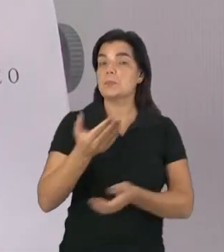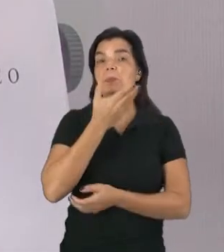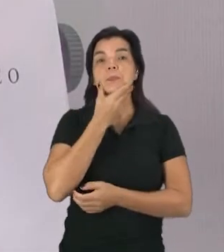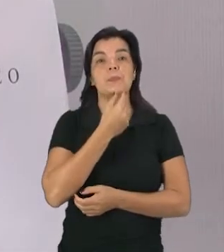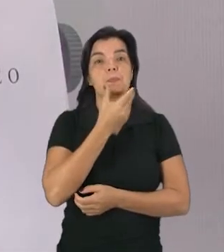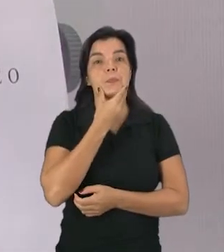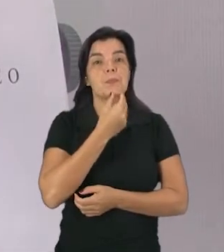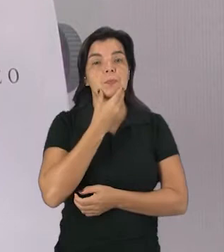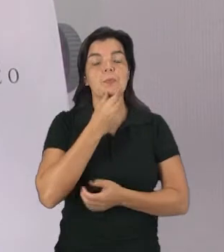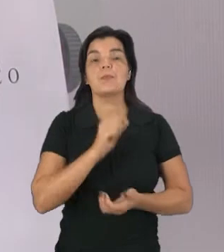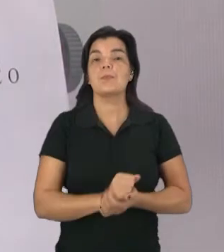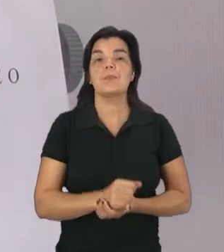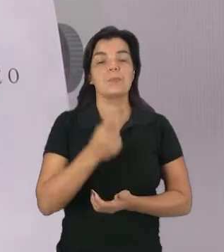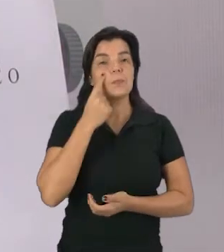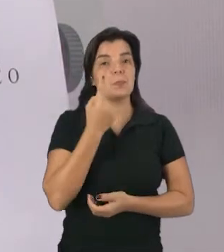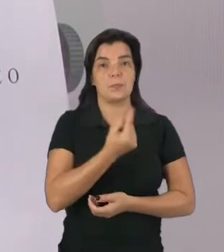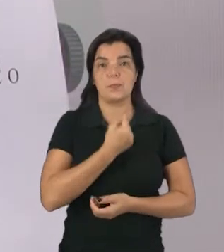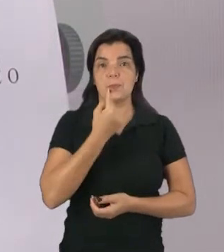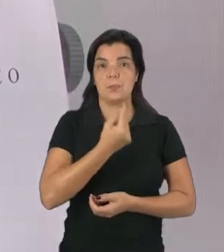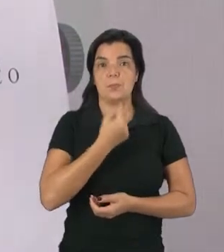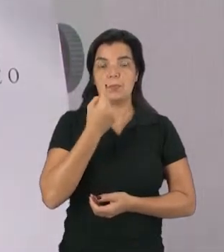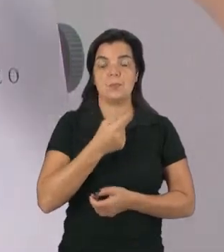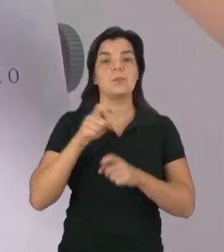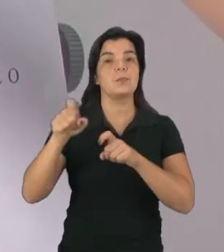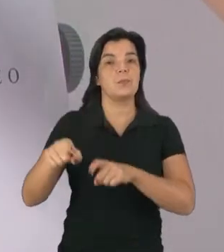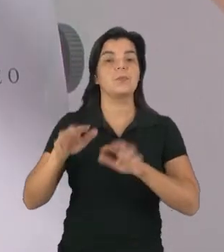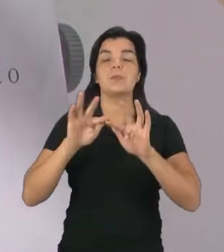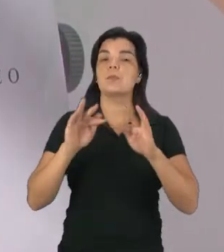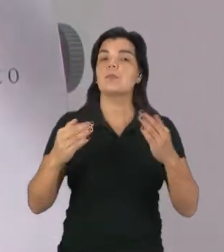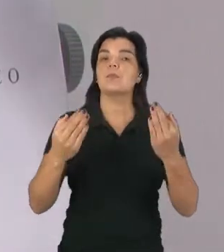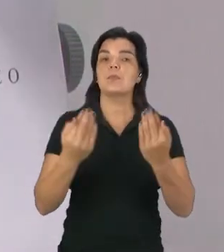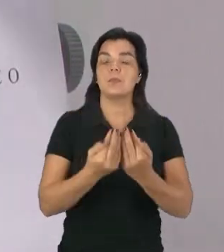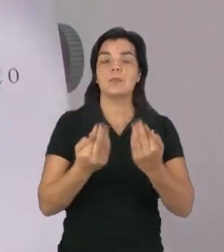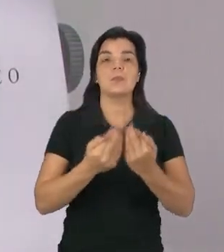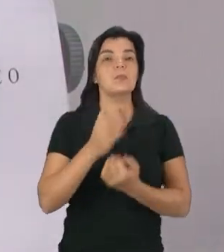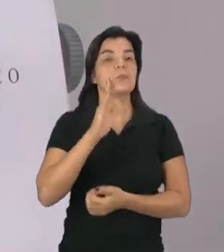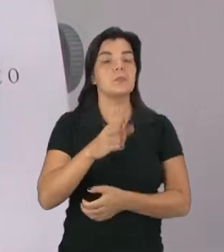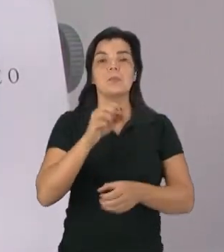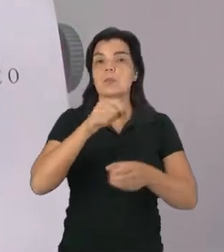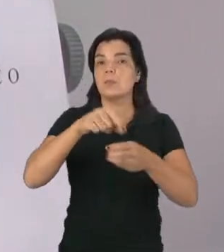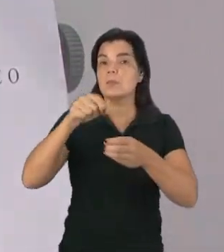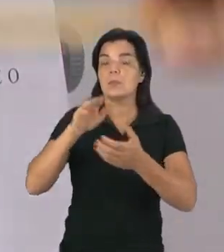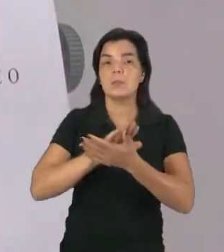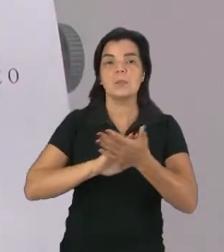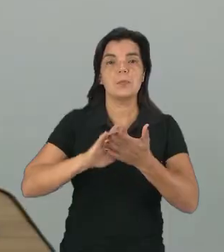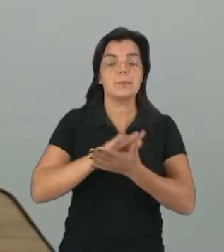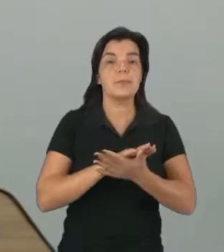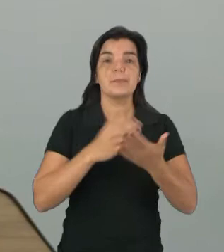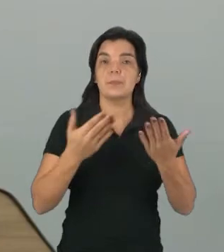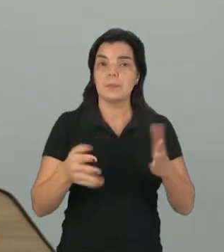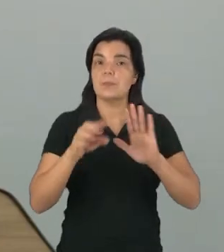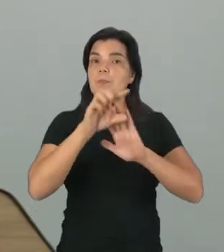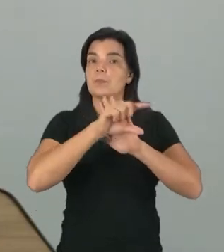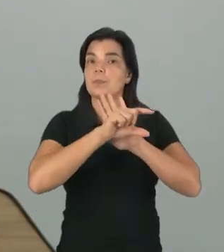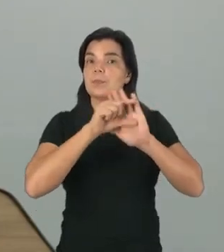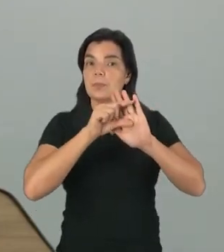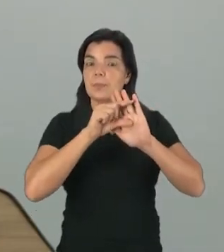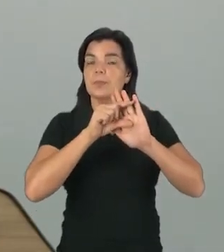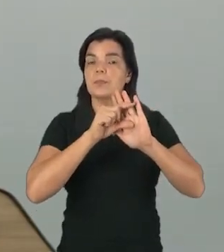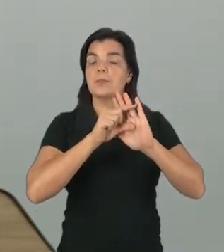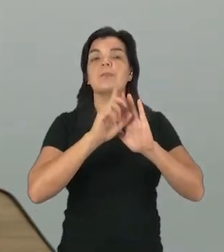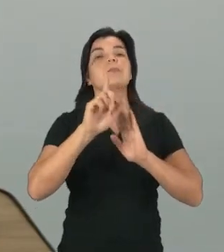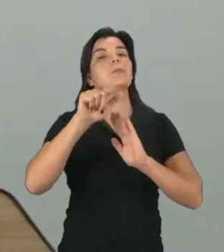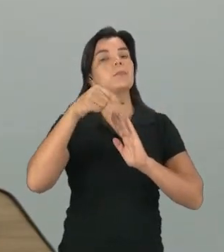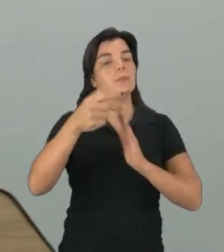moço se viu sozinho no pequeno sítio da família, onde já não se plantava nada. Nesse trecho aqui,